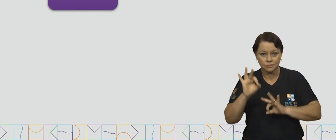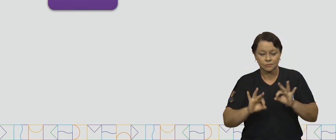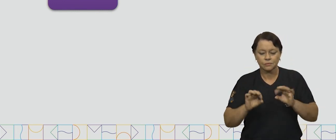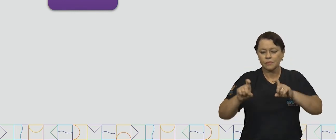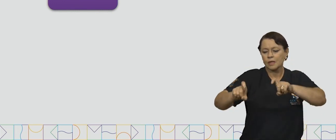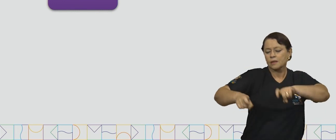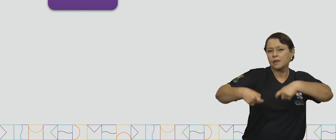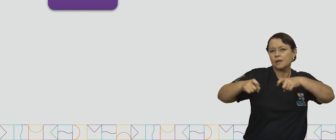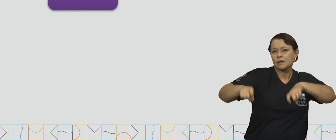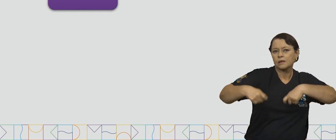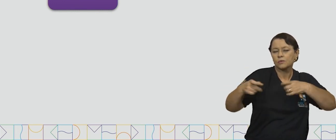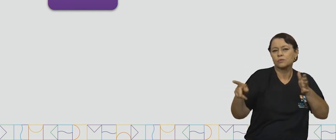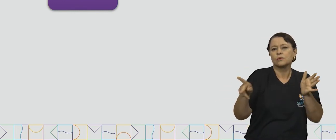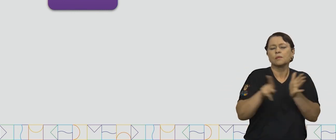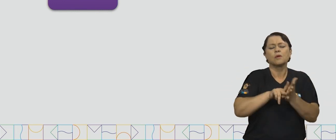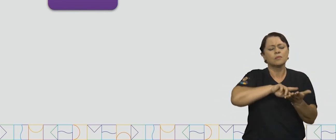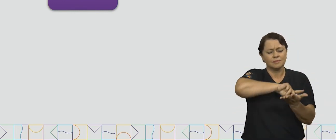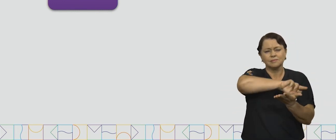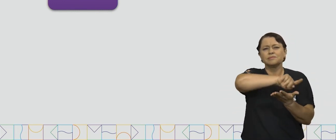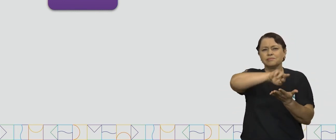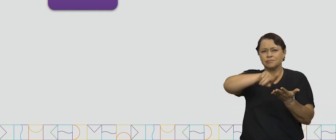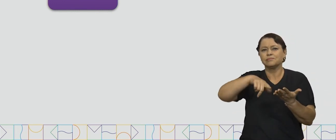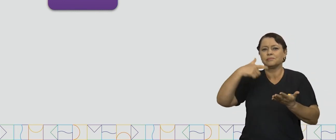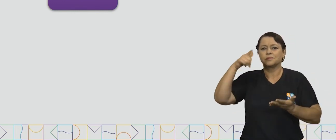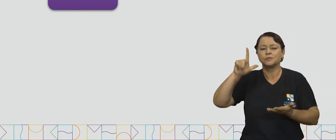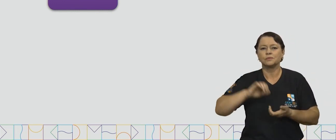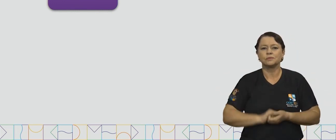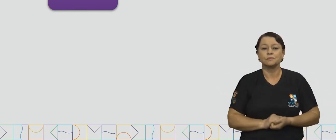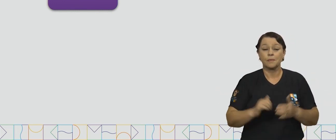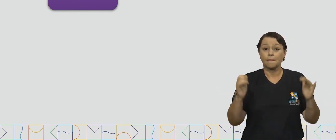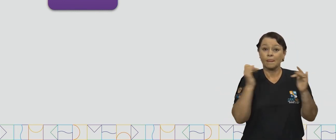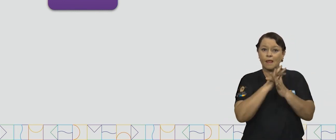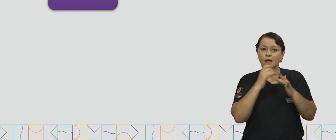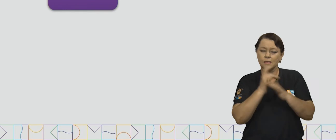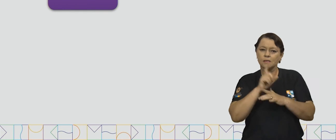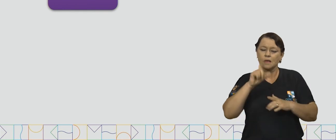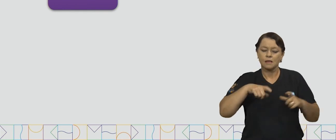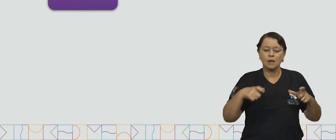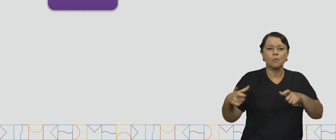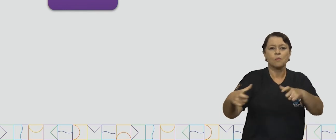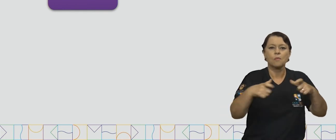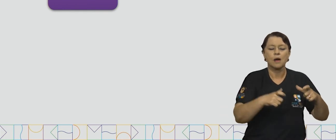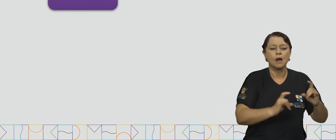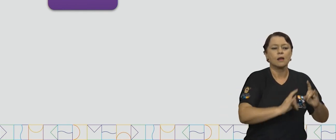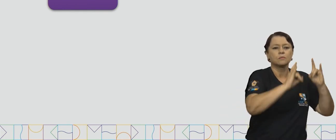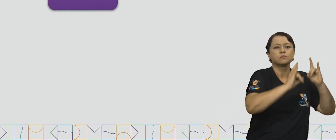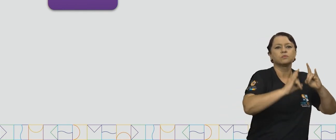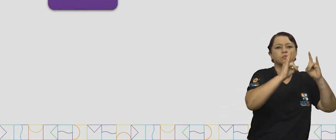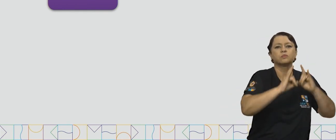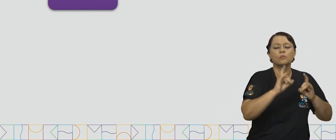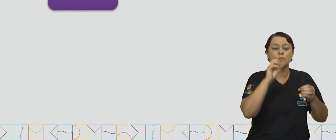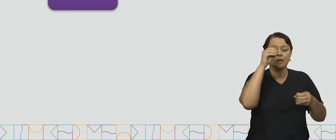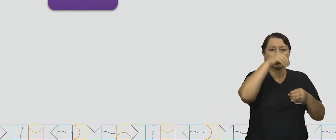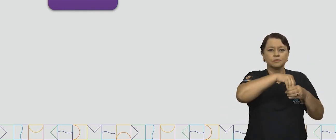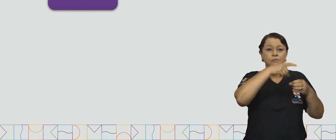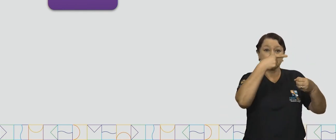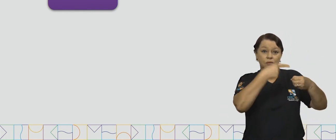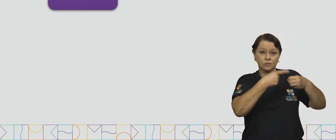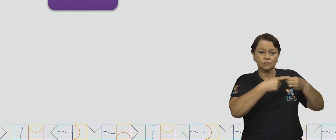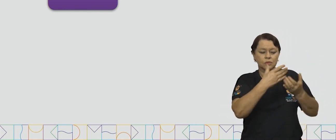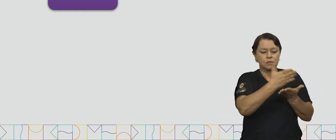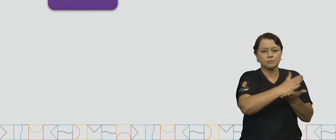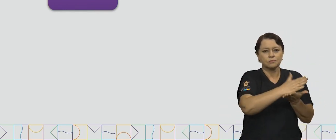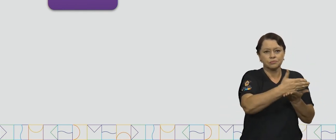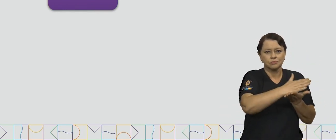da agricultura sistemática e de muitas outras coisas. A cidade é uma área urbana de um município, delimitada por um